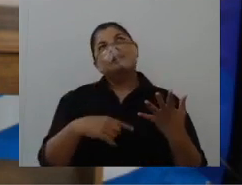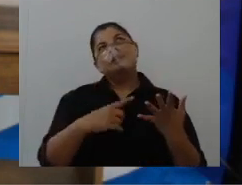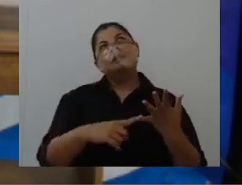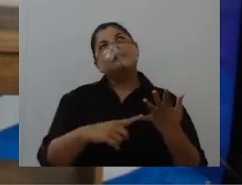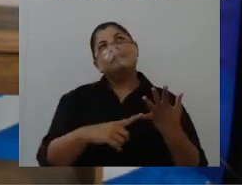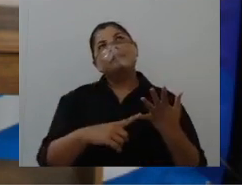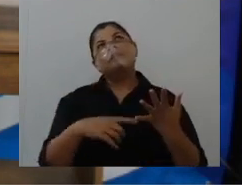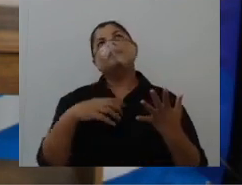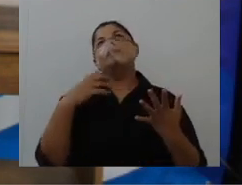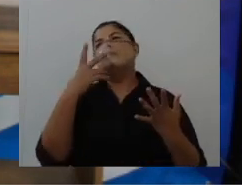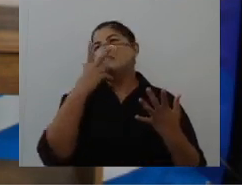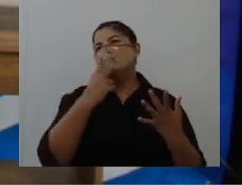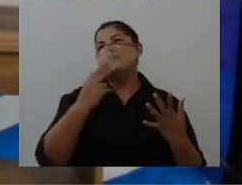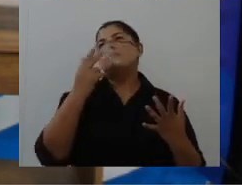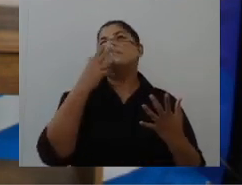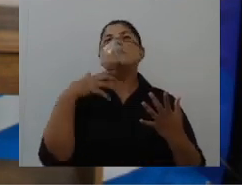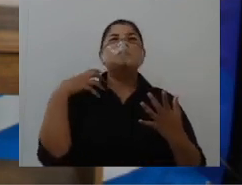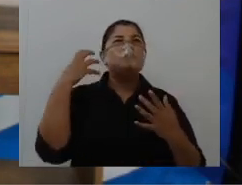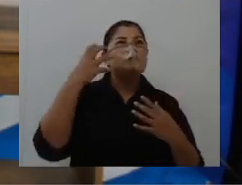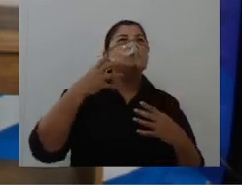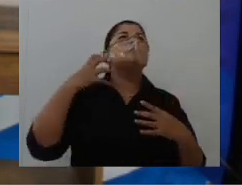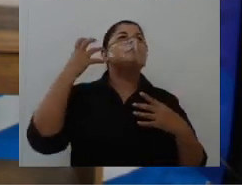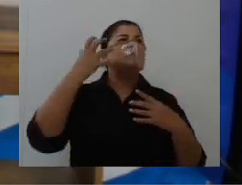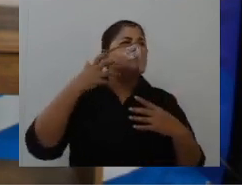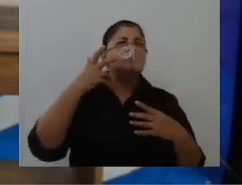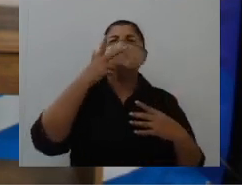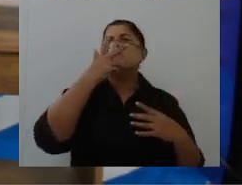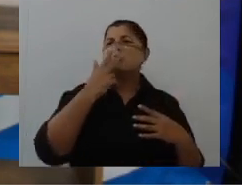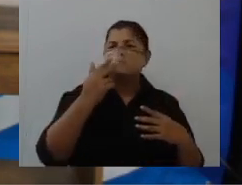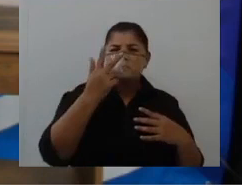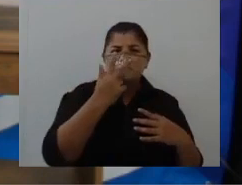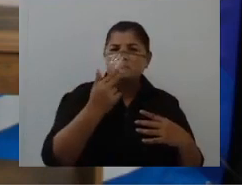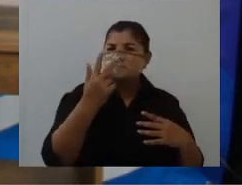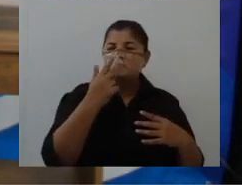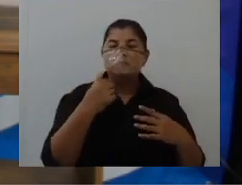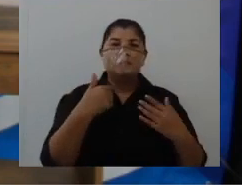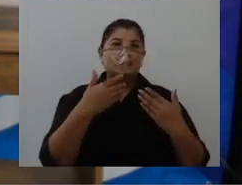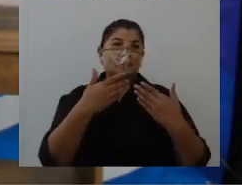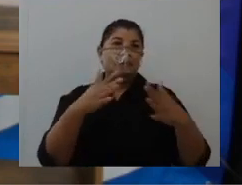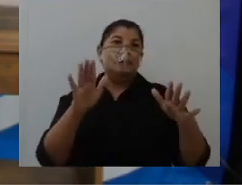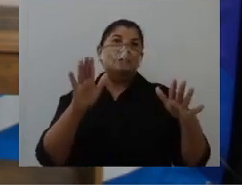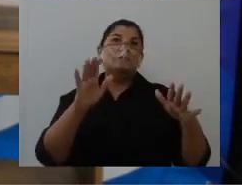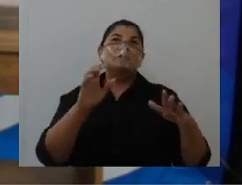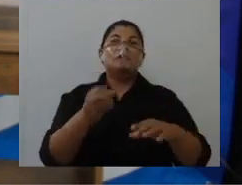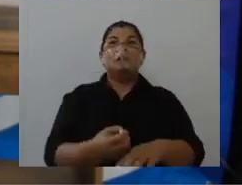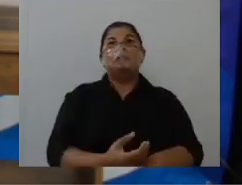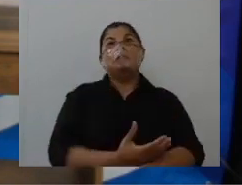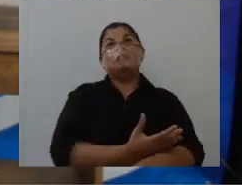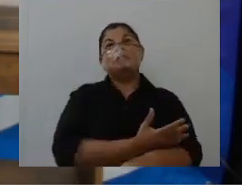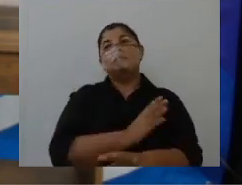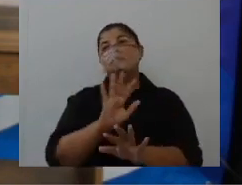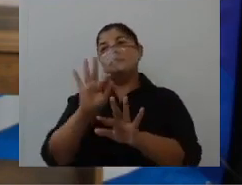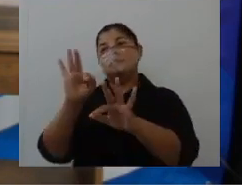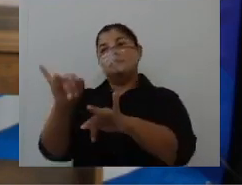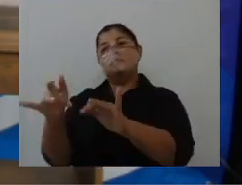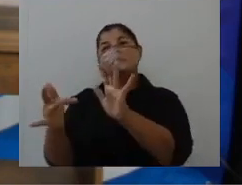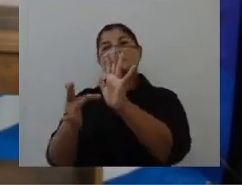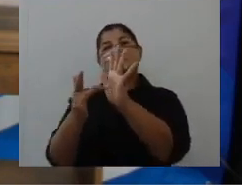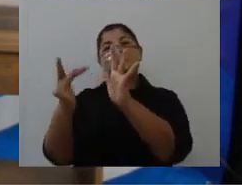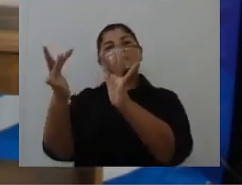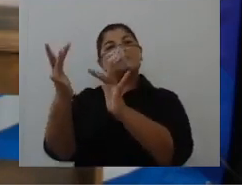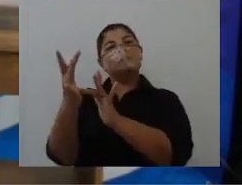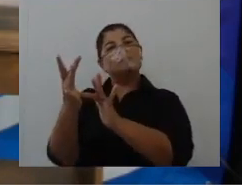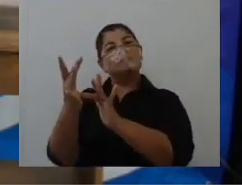geralmente canta as mesmas músicas no show, né? Abre com emoções, encerra com Jesus Cristo. Estou falando